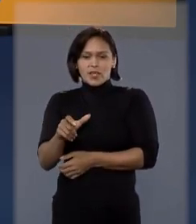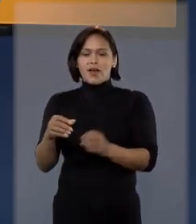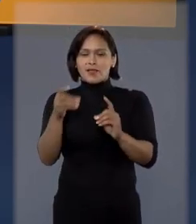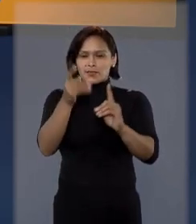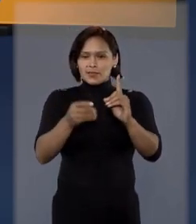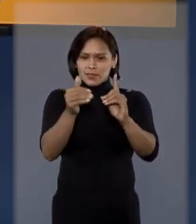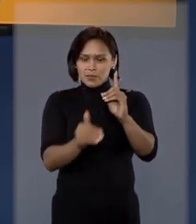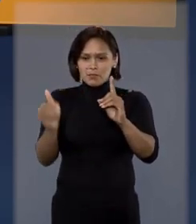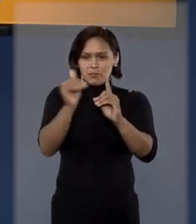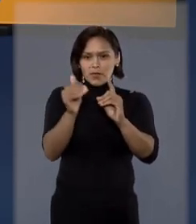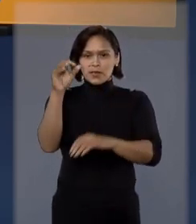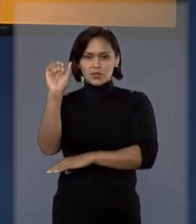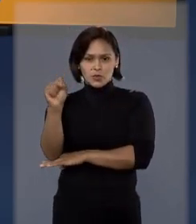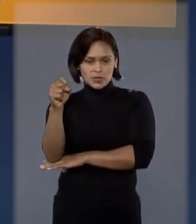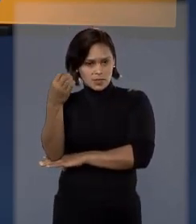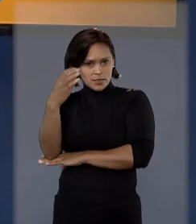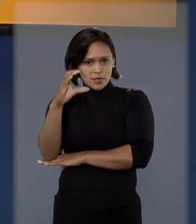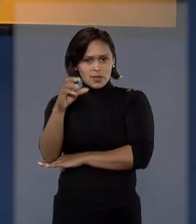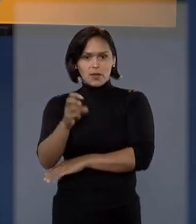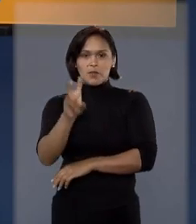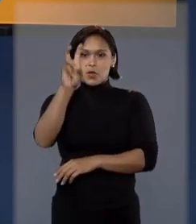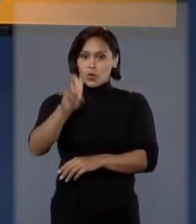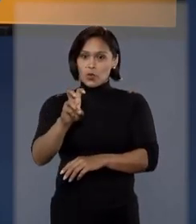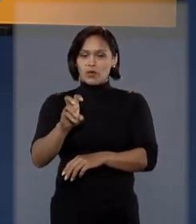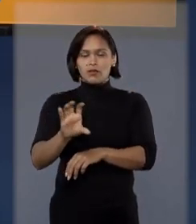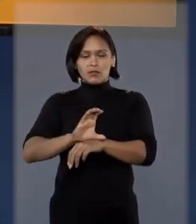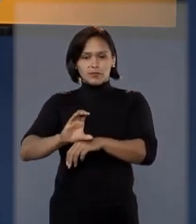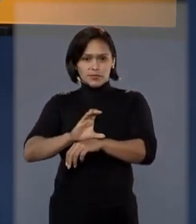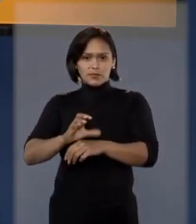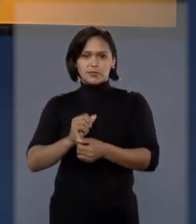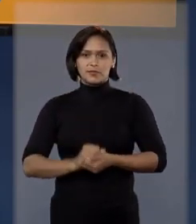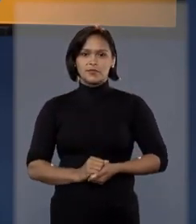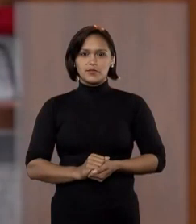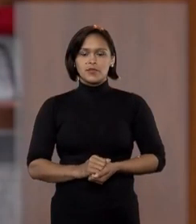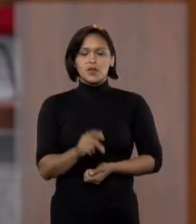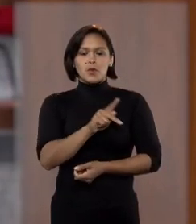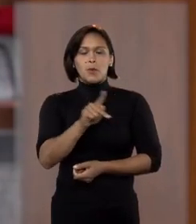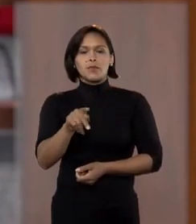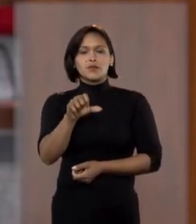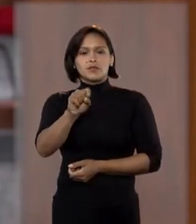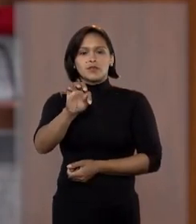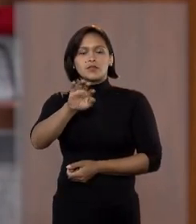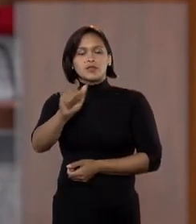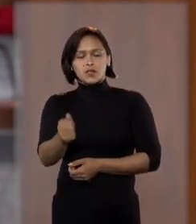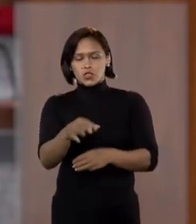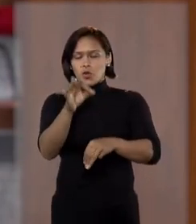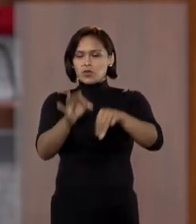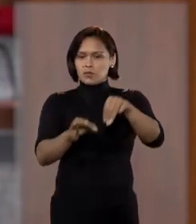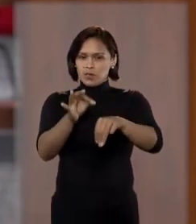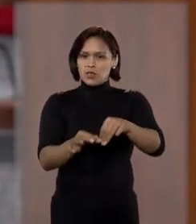desembargador do Tribunal de Justiça de Santa Catarina pelo 5º Constitucional. O presidente do STJ, ministro Humberto